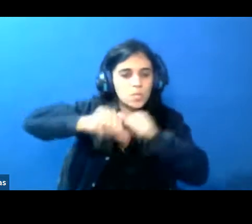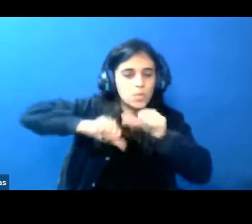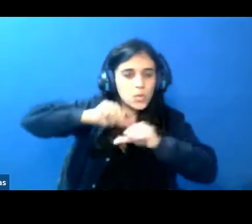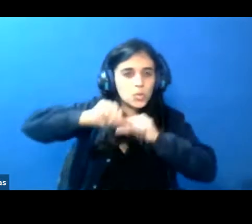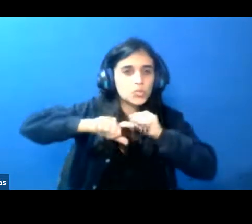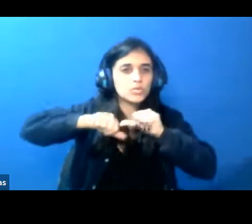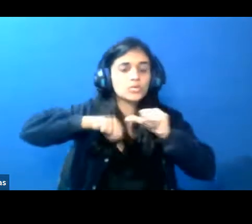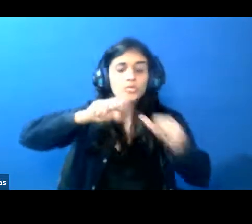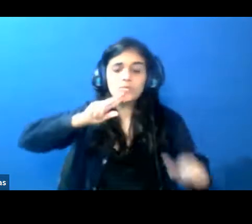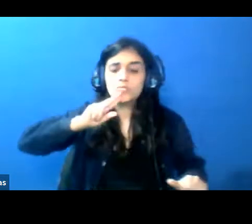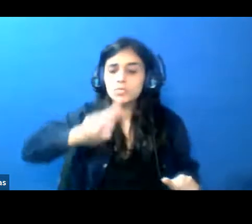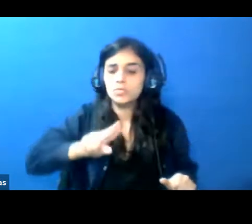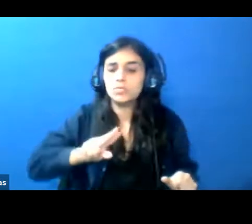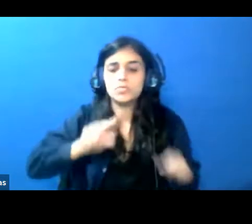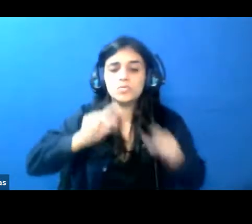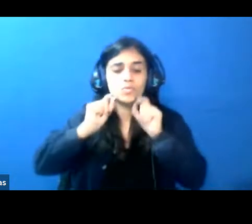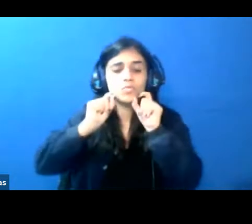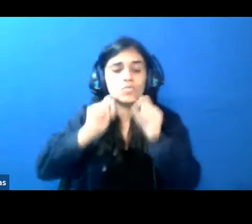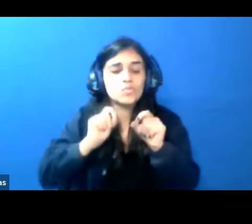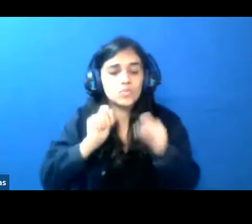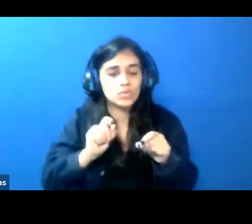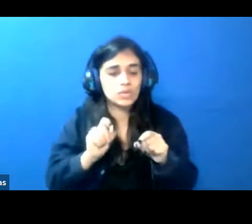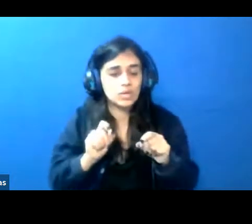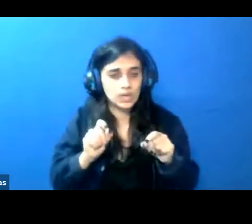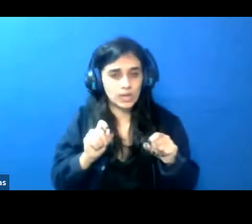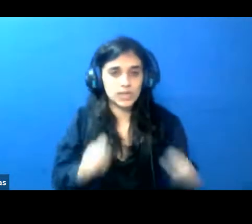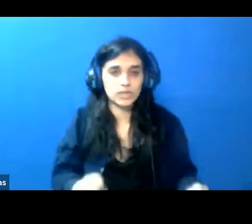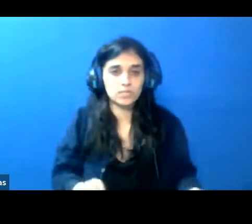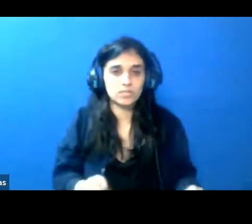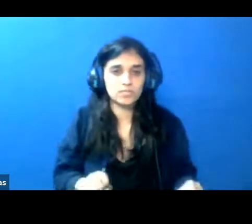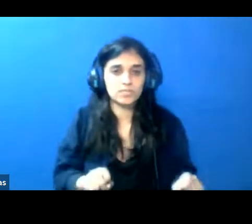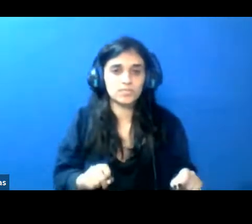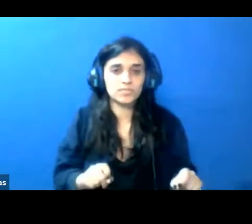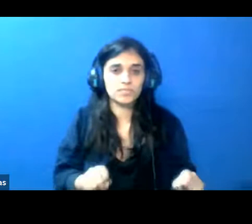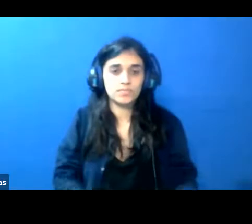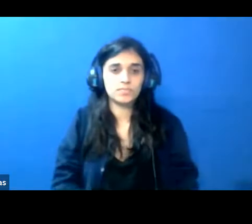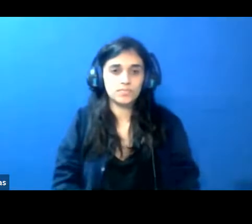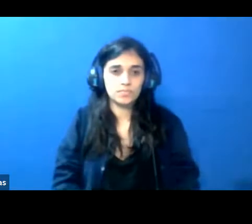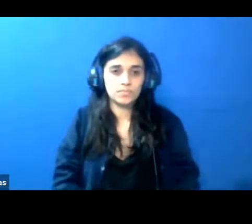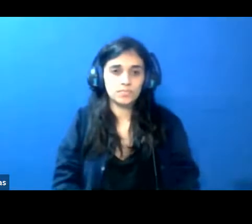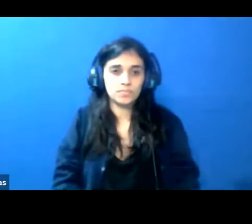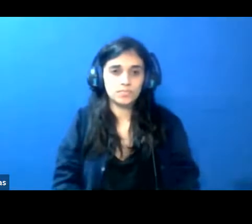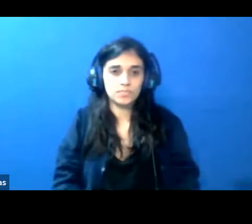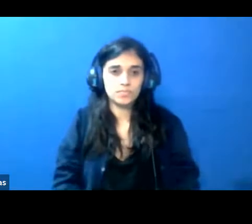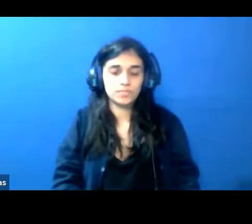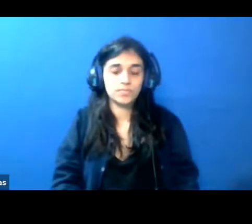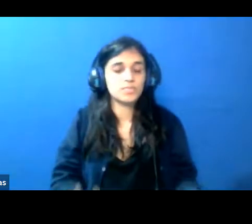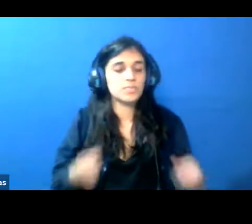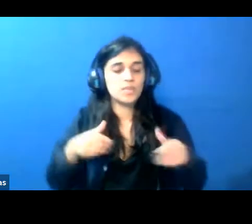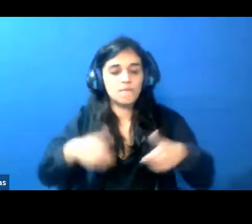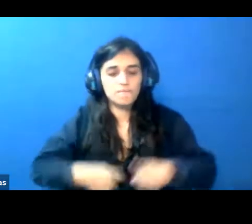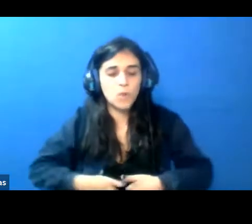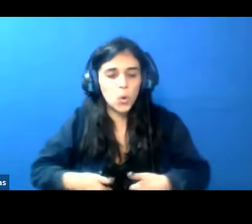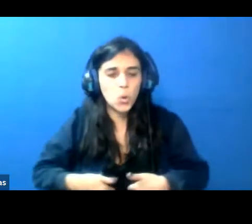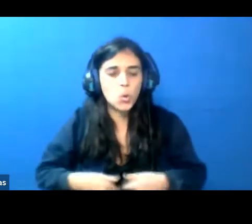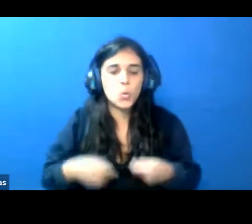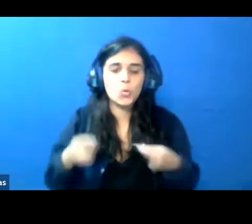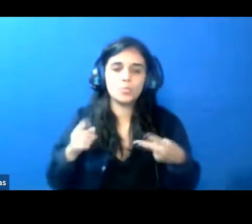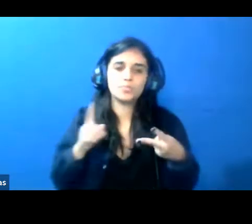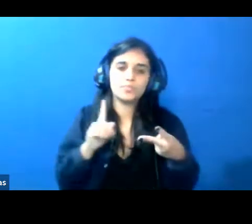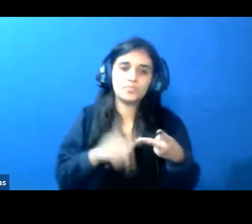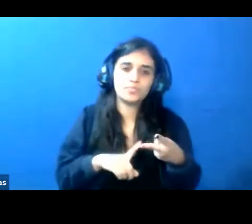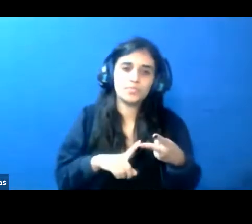resultado dessa imposição capitalista a fome, nós vamos ter o